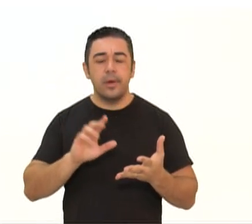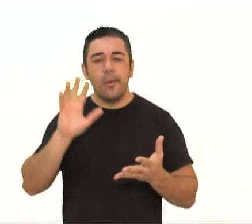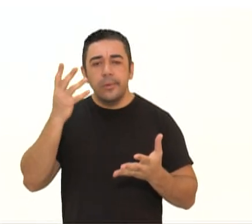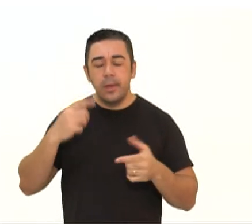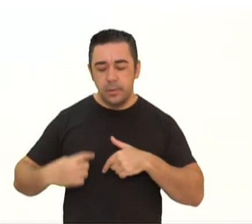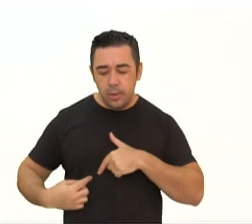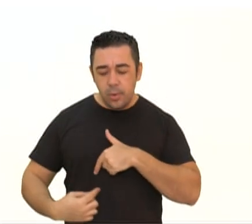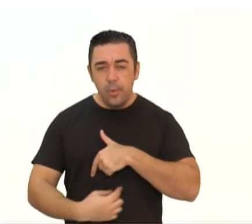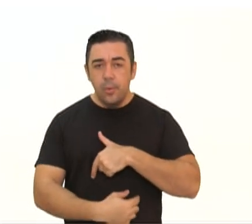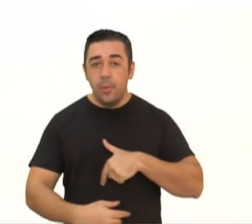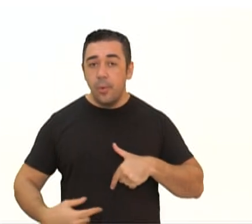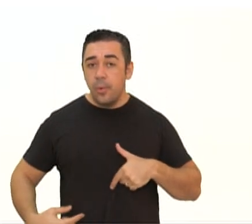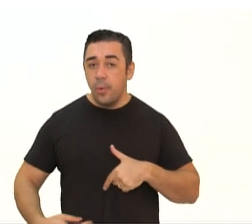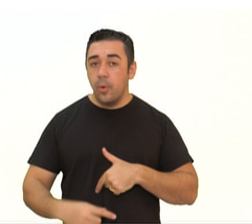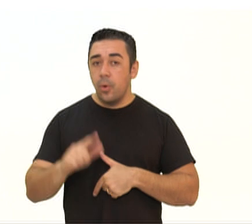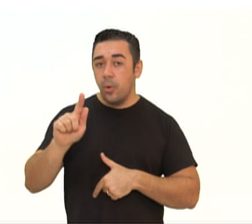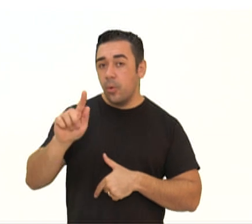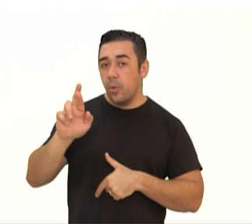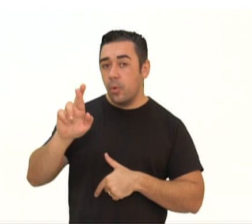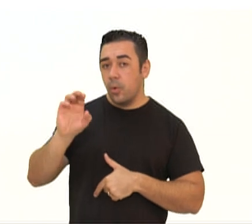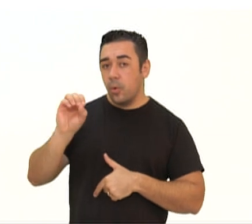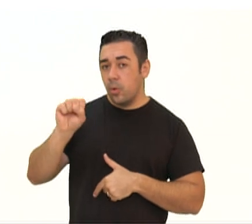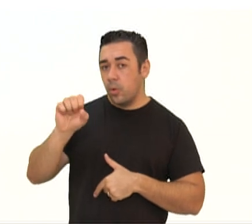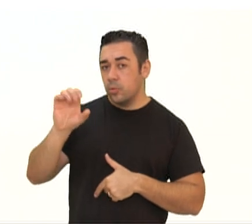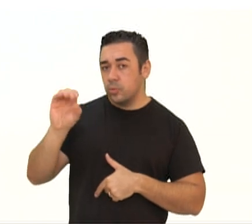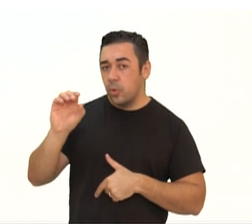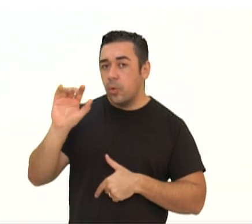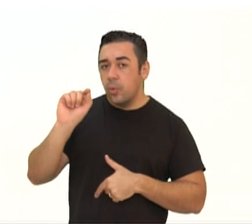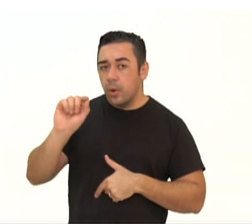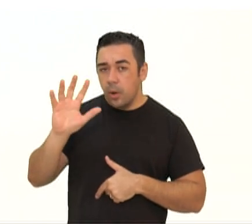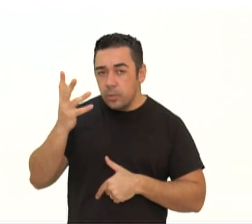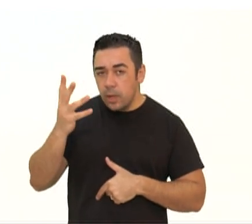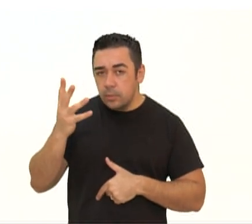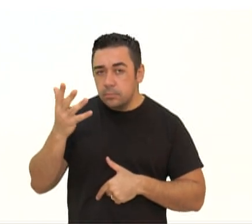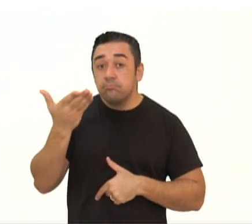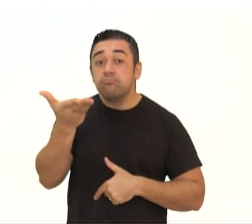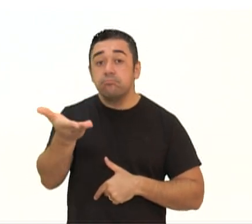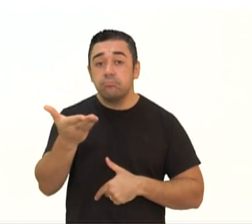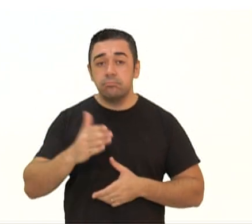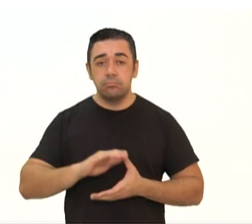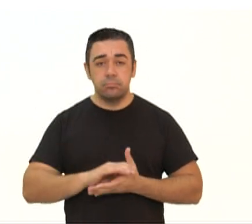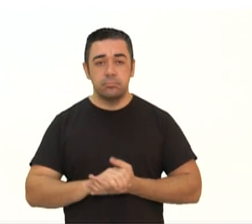grosso durante o processo da digestão. O que acontece, o que ele faz?